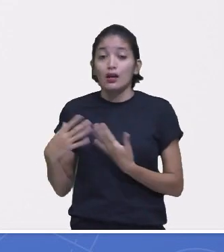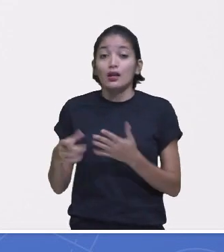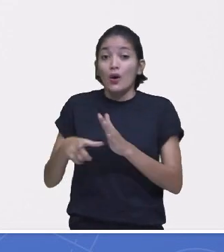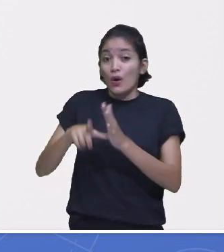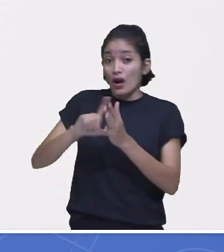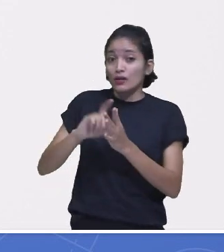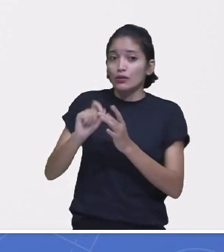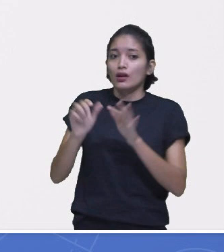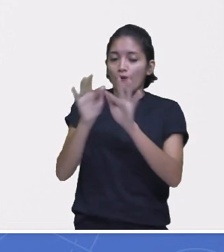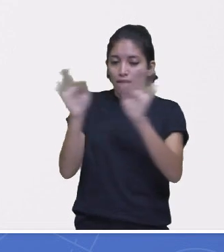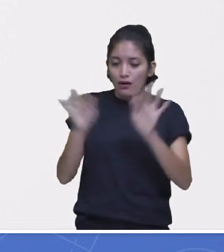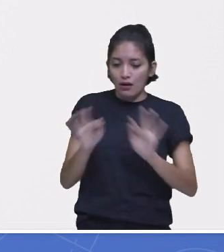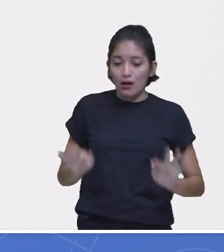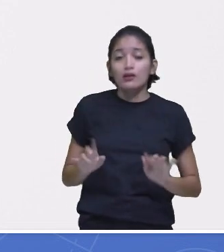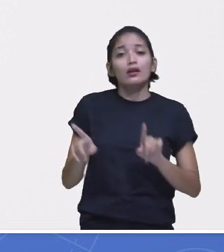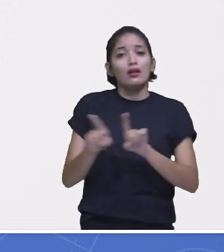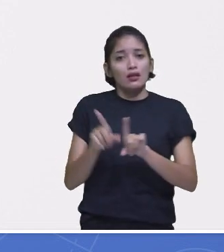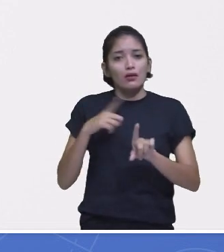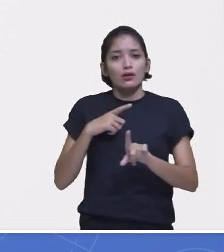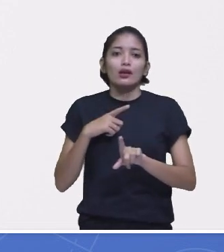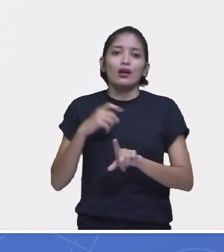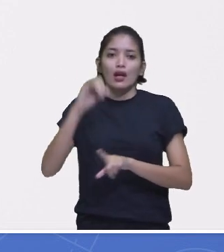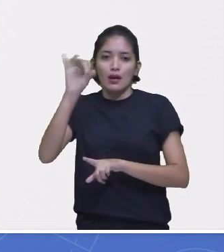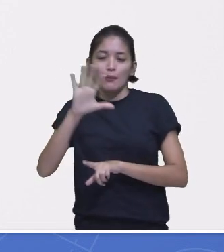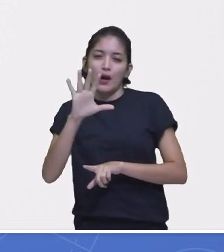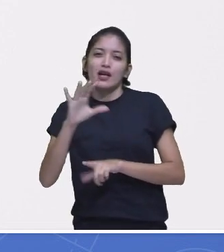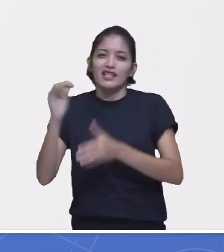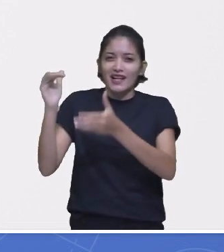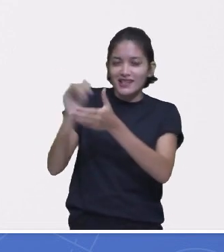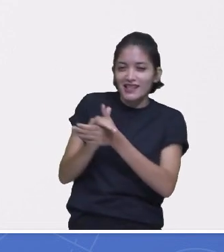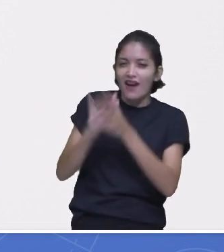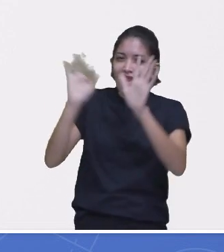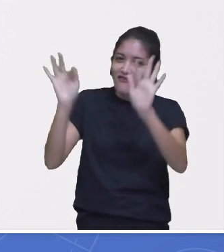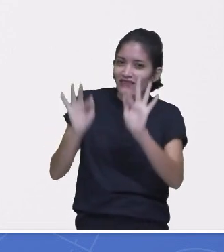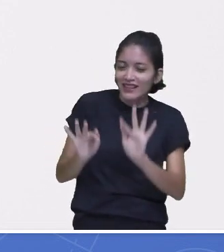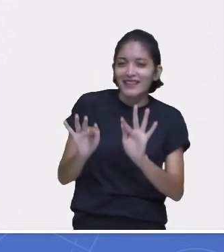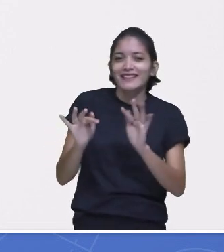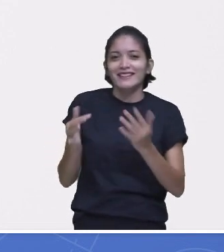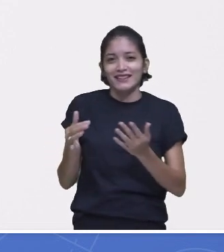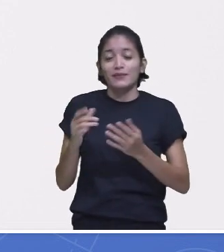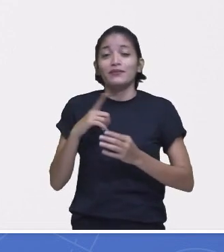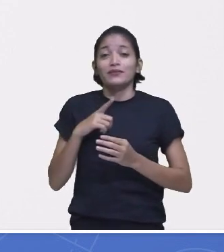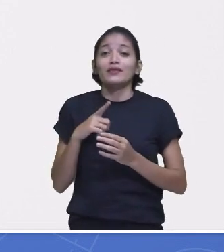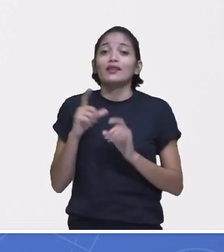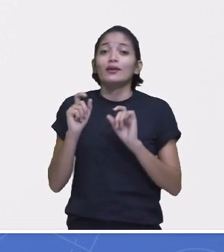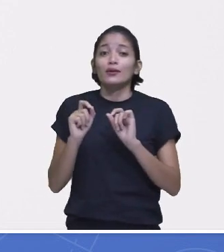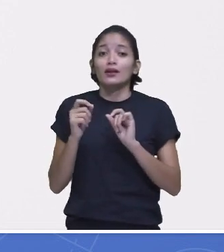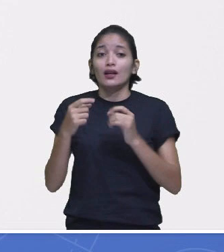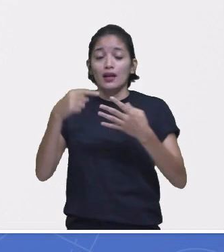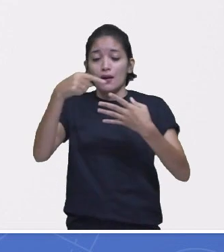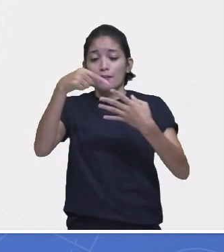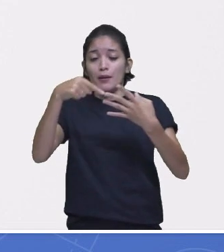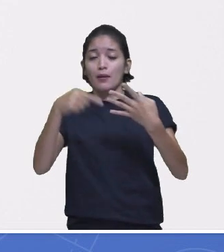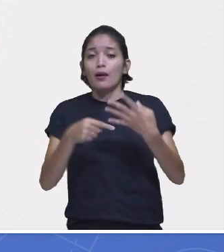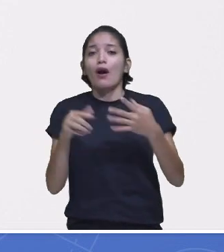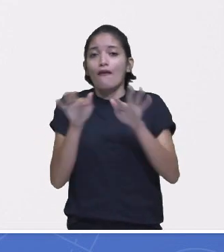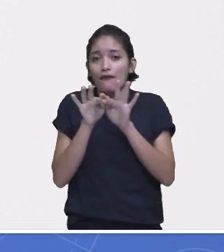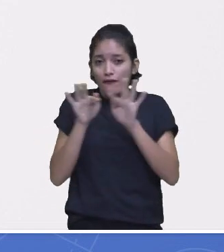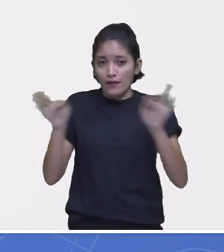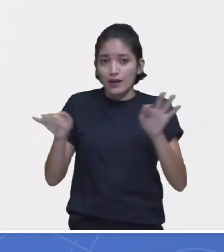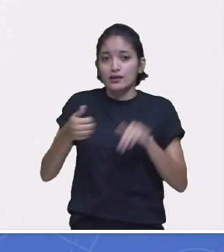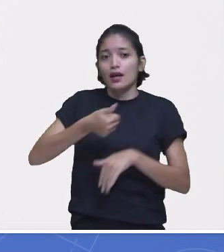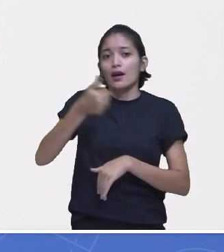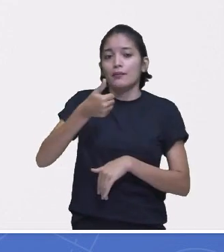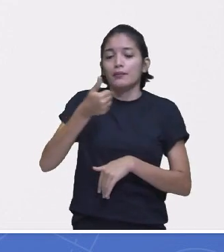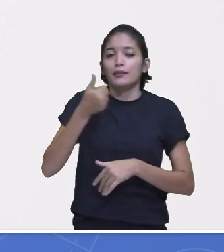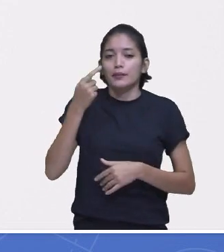nós temos aí uma figura aí, né? Um casalzinho de namorado, feliz da vida e tal. Aí nós temos 4 frases. A